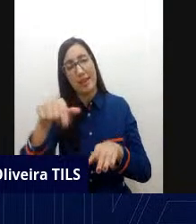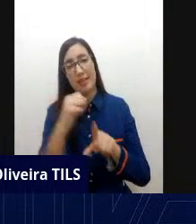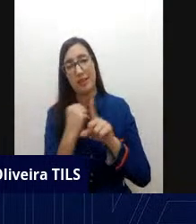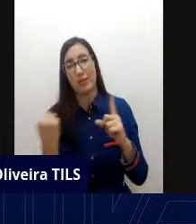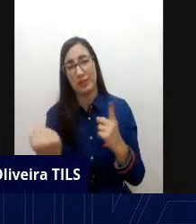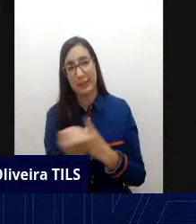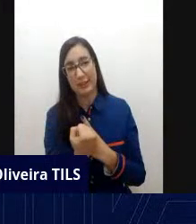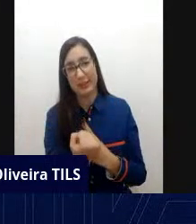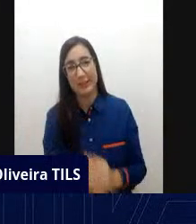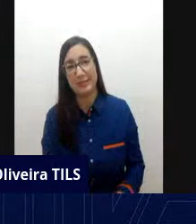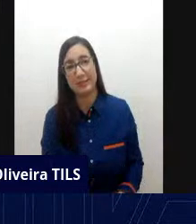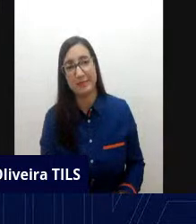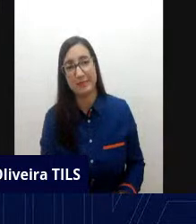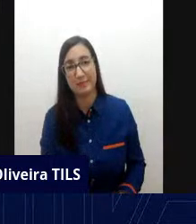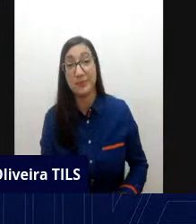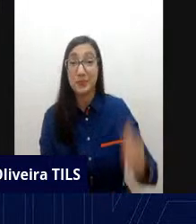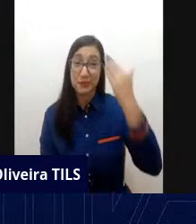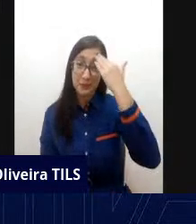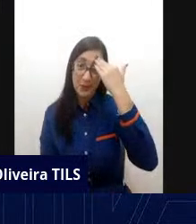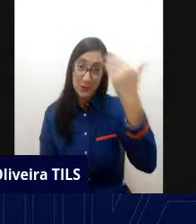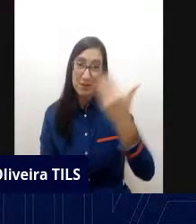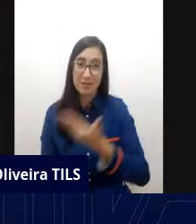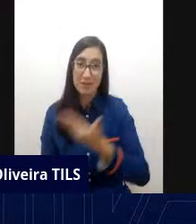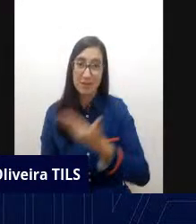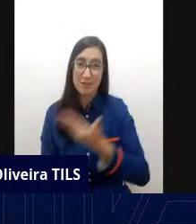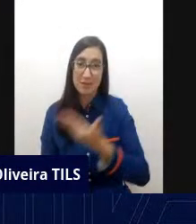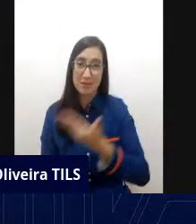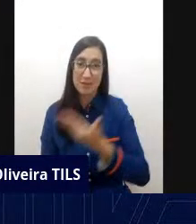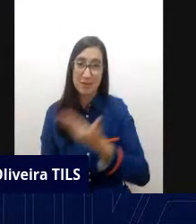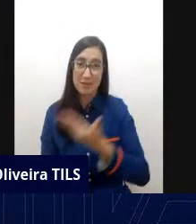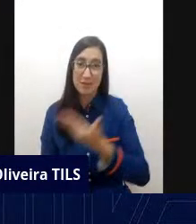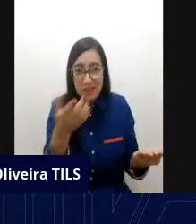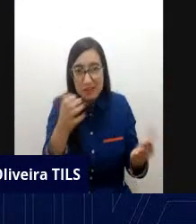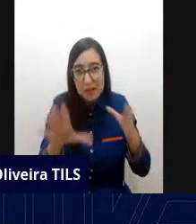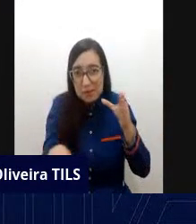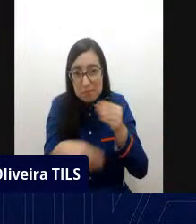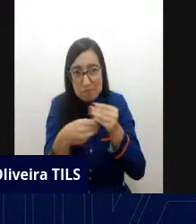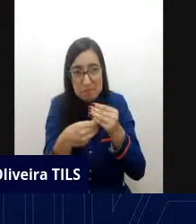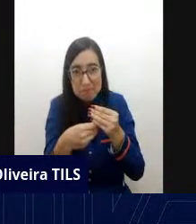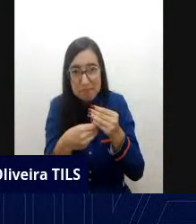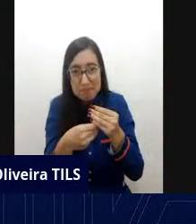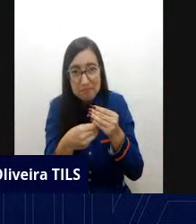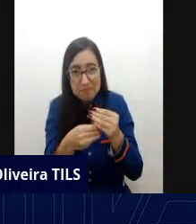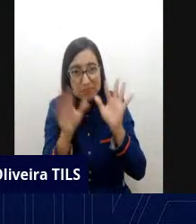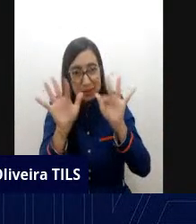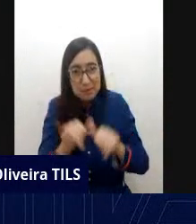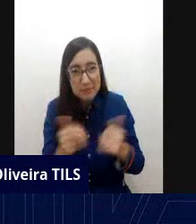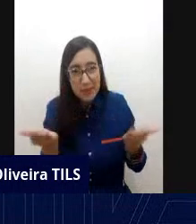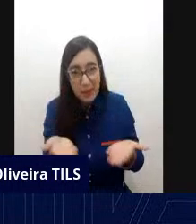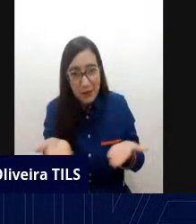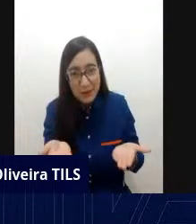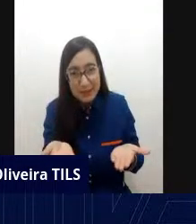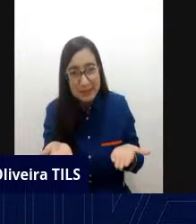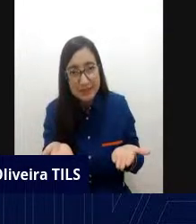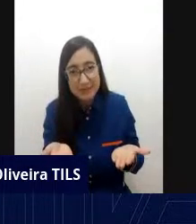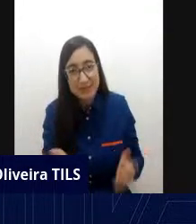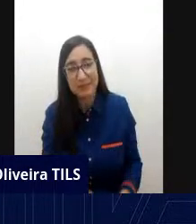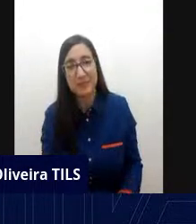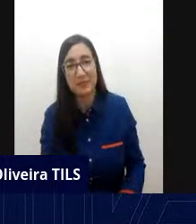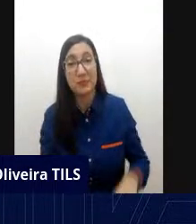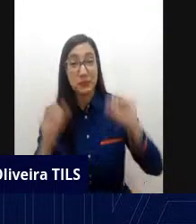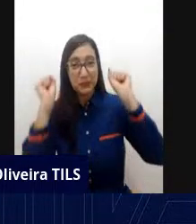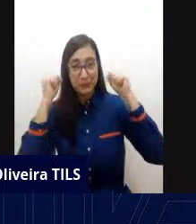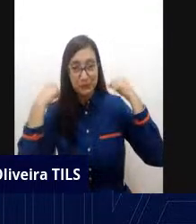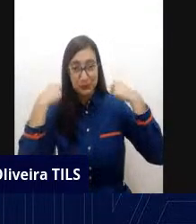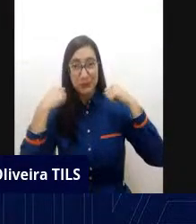Muito obrigada a todas. Alguém quer falar mais alguma coisa para a gente encerrar? Só para dizer que a campanha está lançada, né?